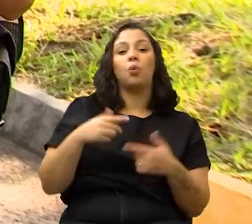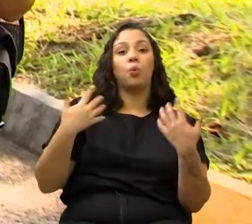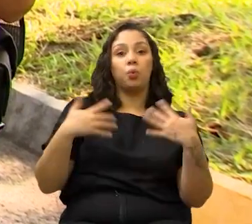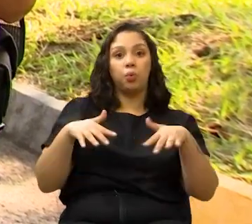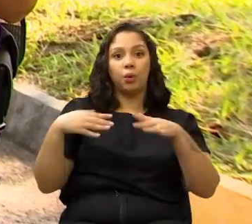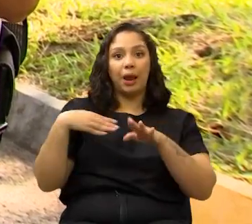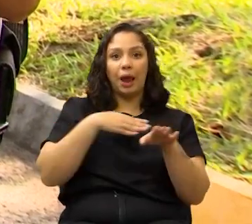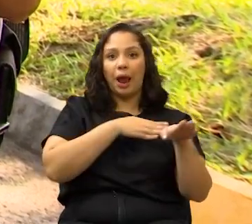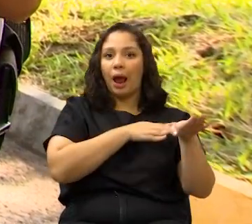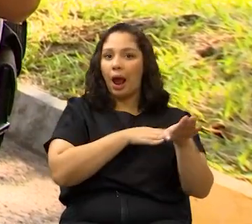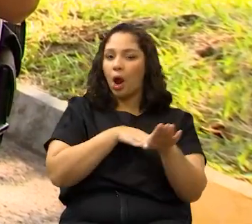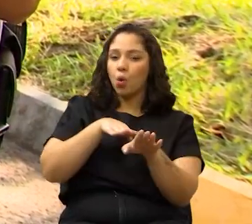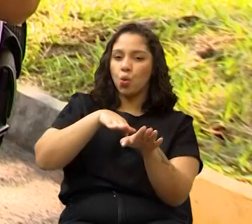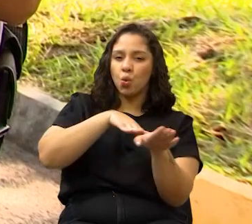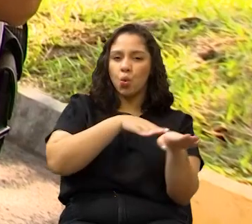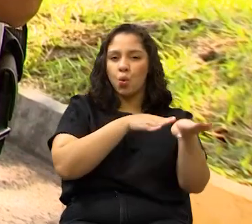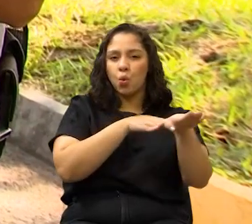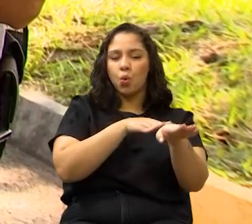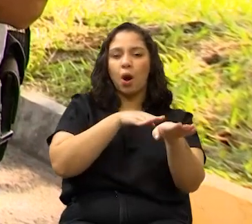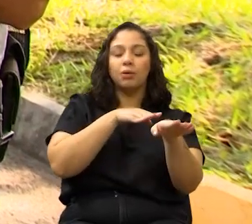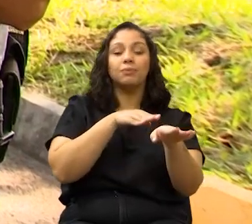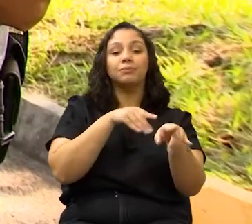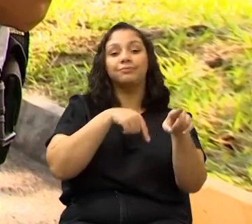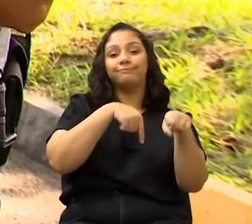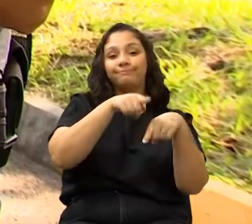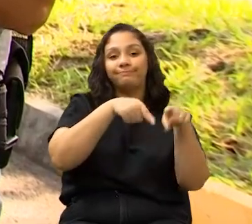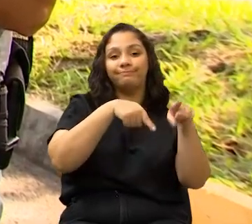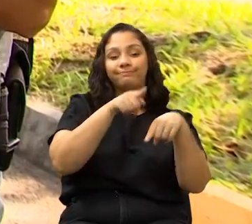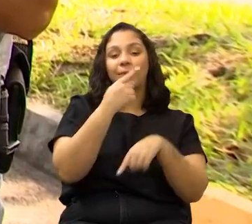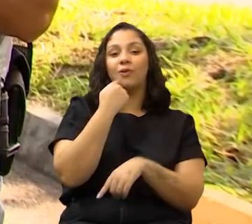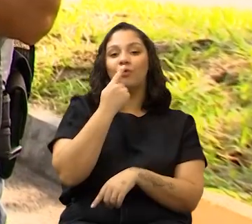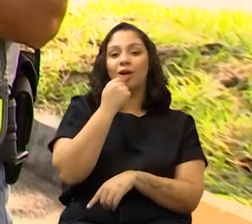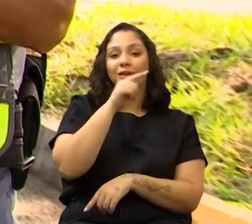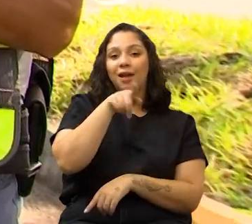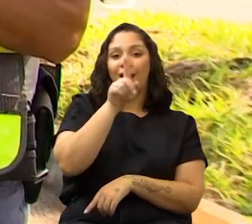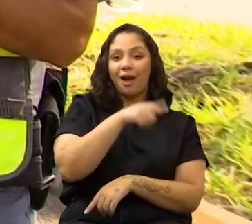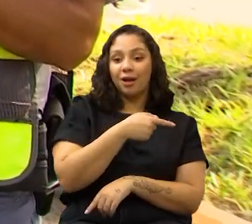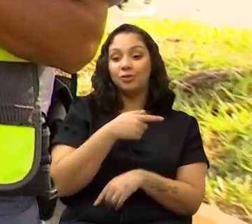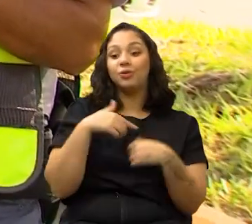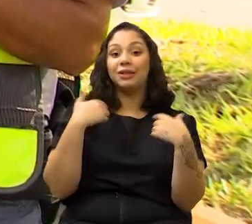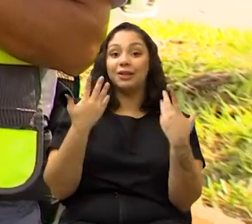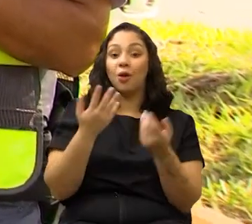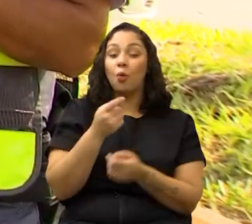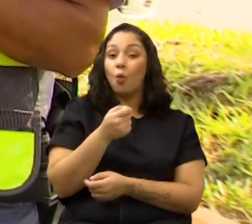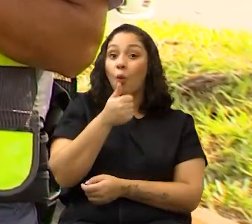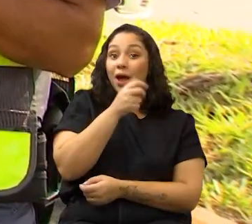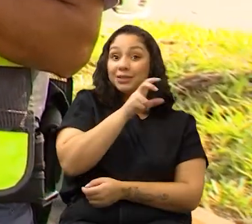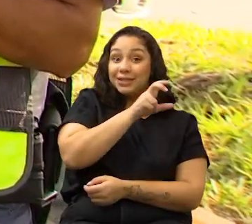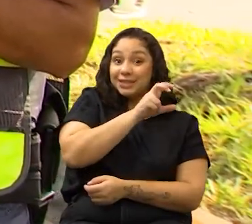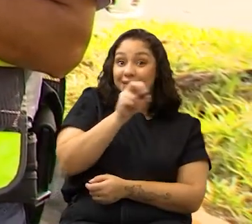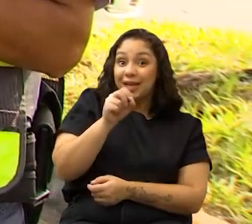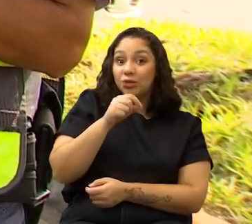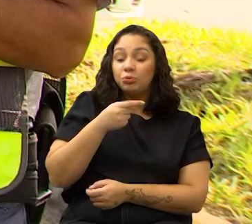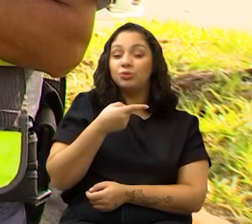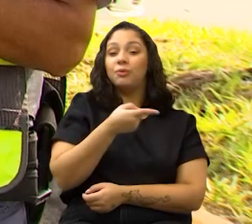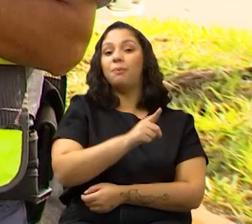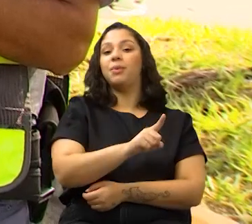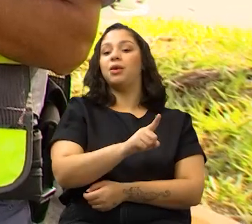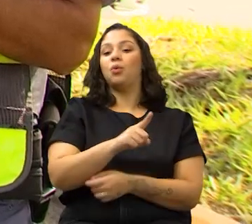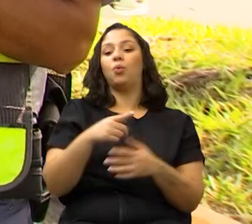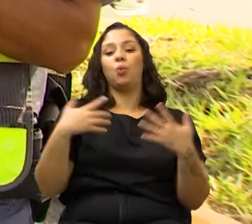456 mil carros devem passar aqui nesse feriado de Tiradentes, portanto quase 500 mil